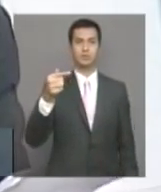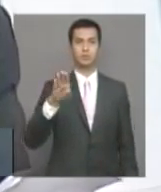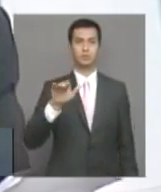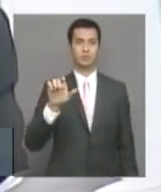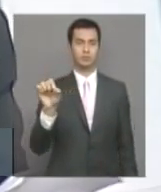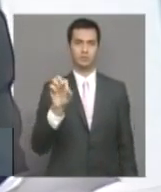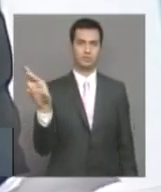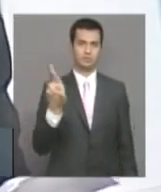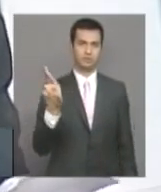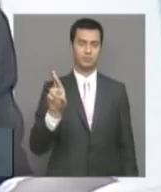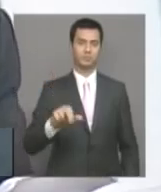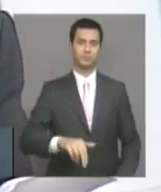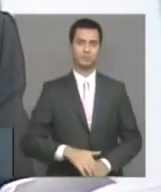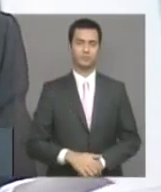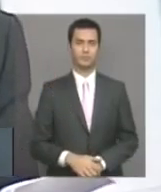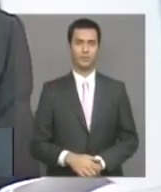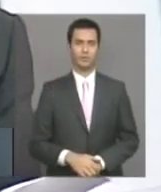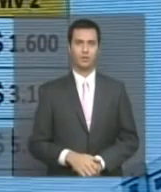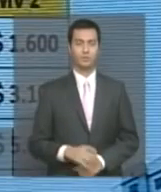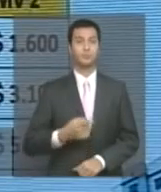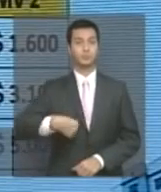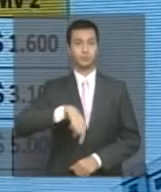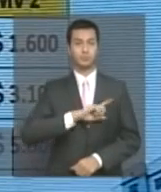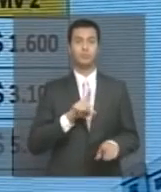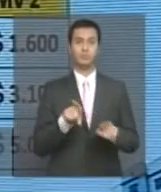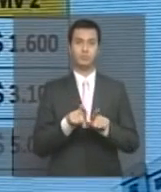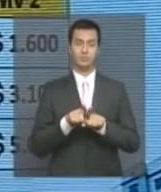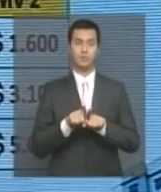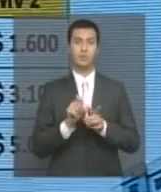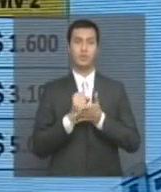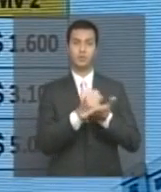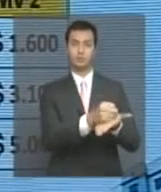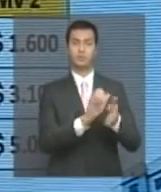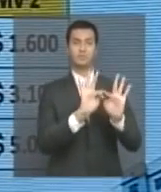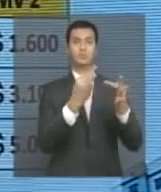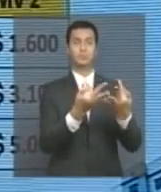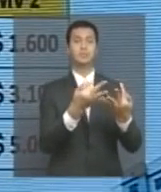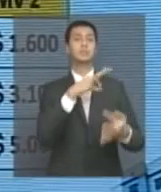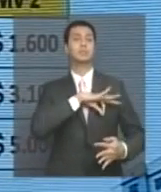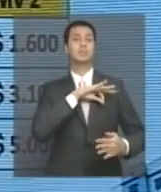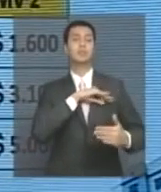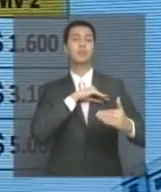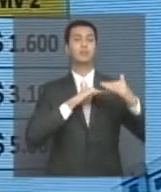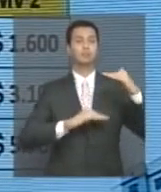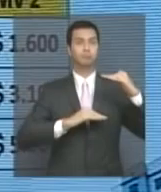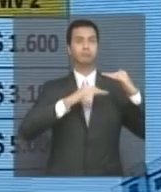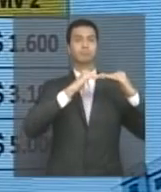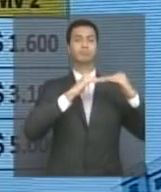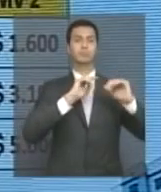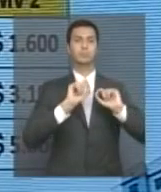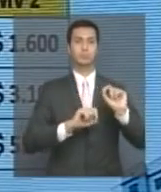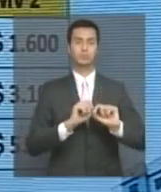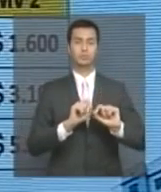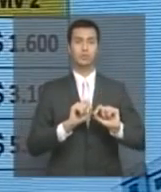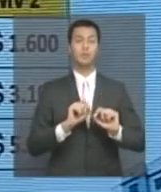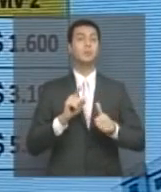Próximo. Estamos ampliando a faixa da renda familiar. No meio urbano, a primeira faixa, a faixa